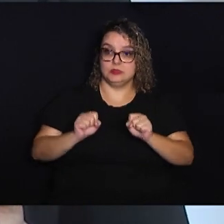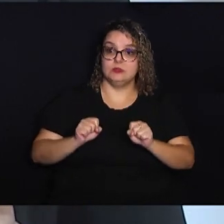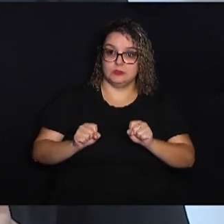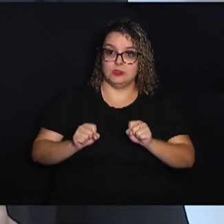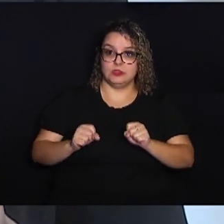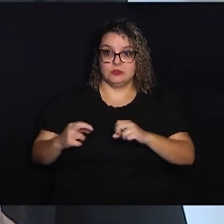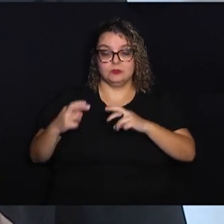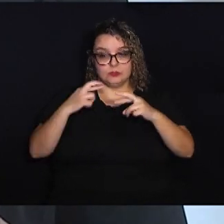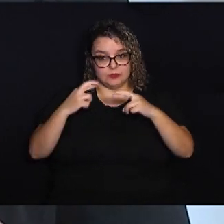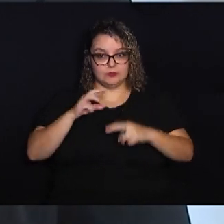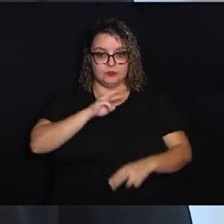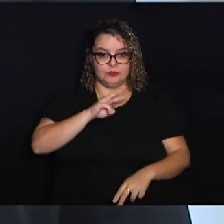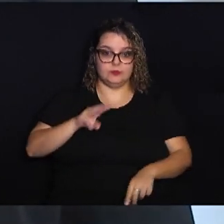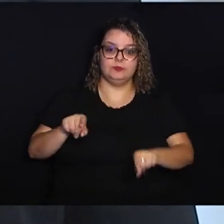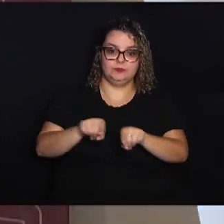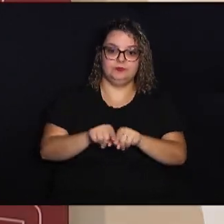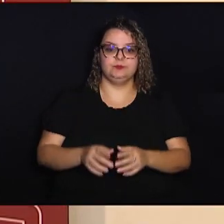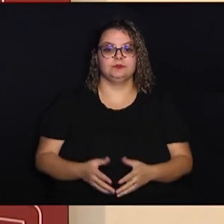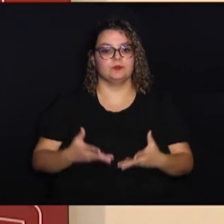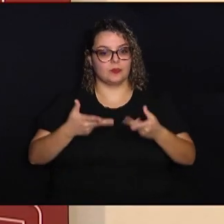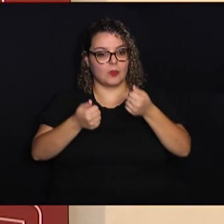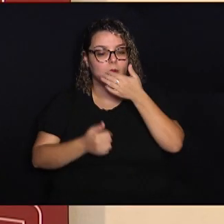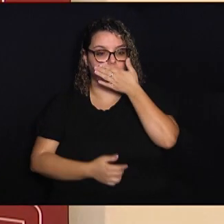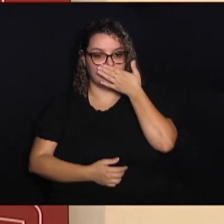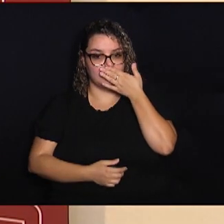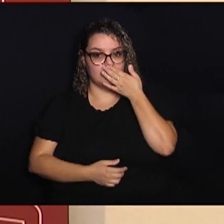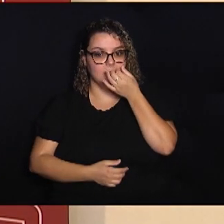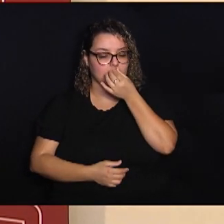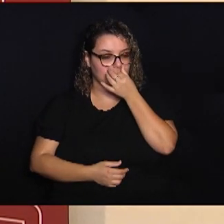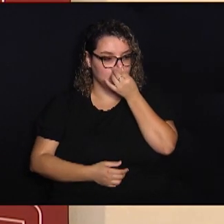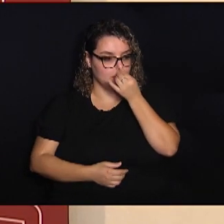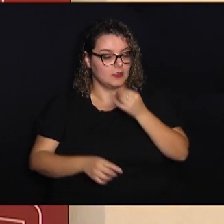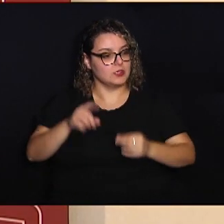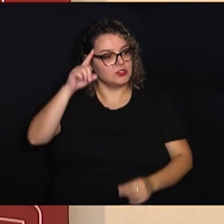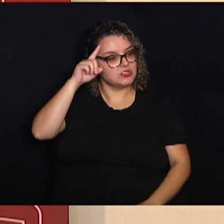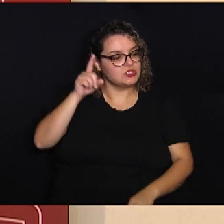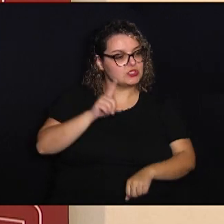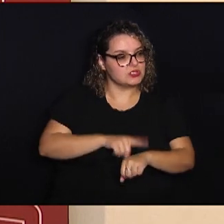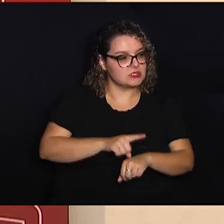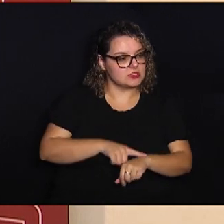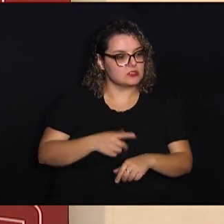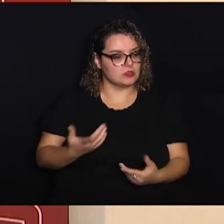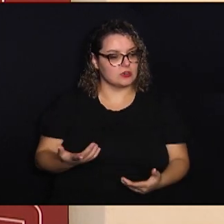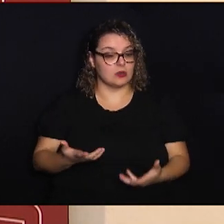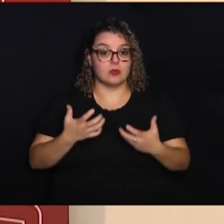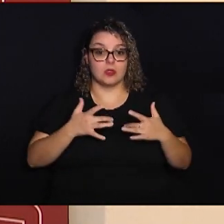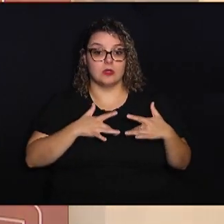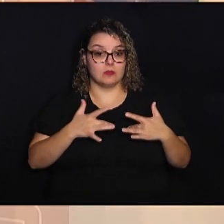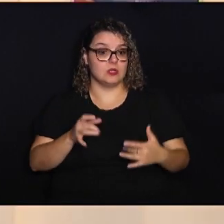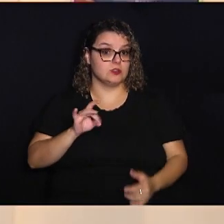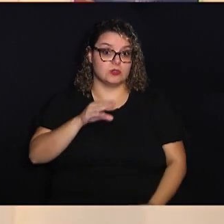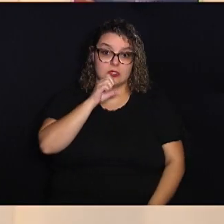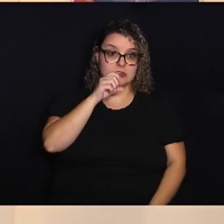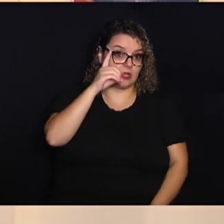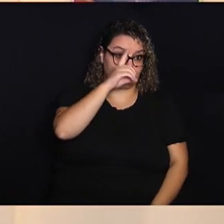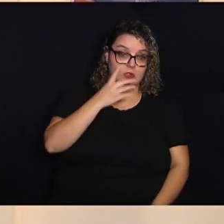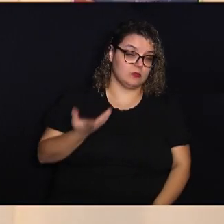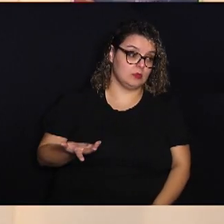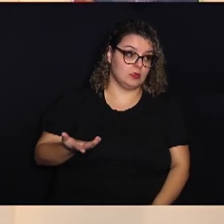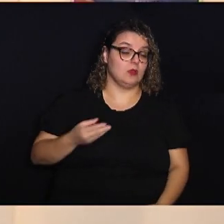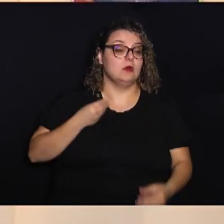noite, estar descansado, estar bem alimentado também é muito importante, evitando frituras, alimentos gordurosos no dia